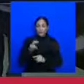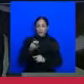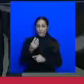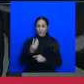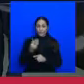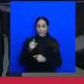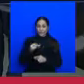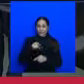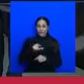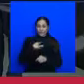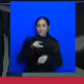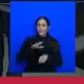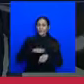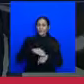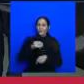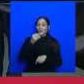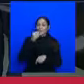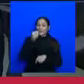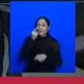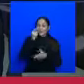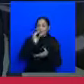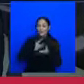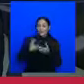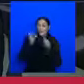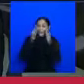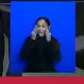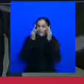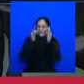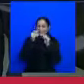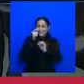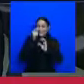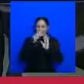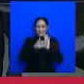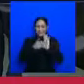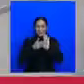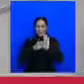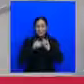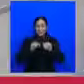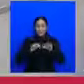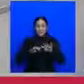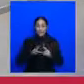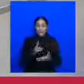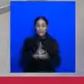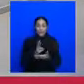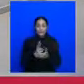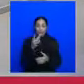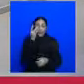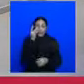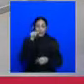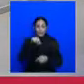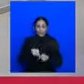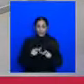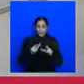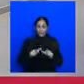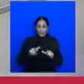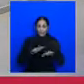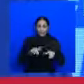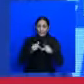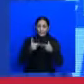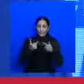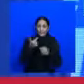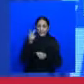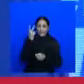2547. Você tem mais uma chance de ganhar. Fique atenta, fique atento à sua aposta. A nossa transmissão segue ao vivo, direto do Espaço da